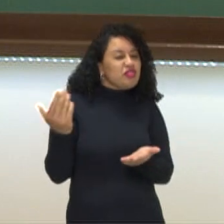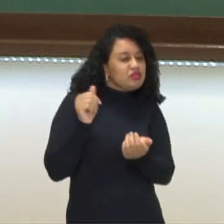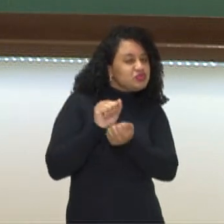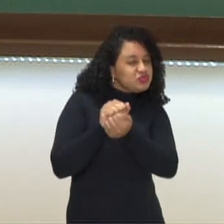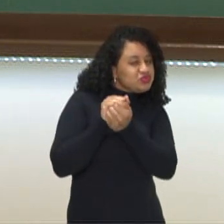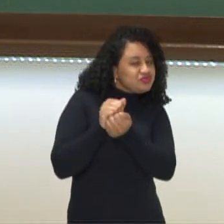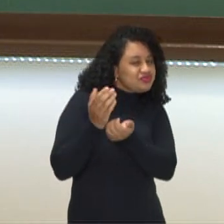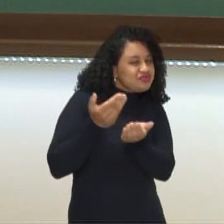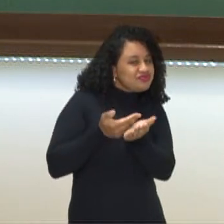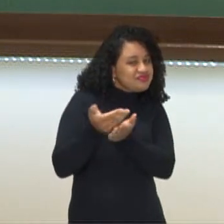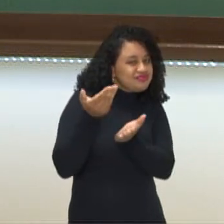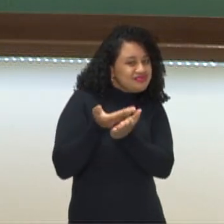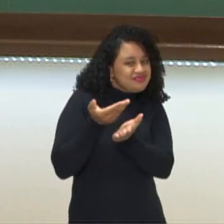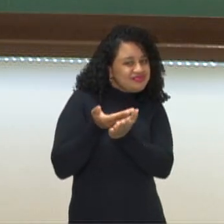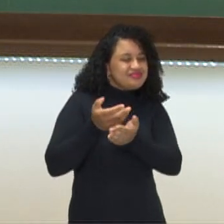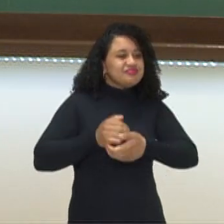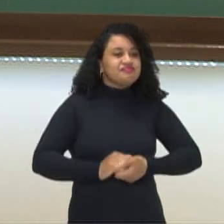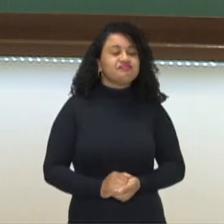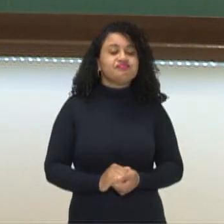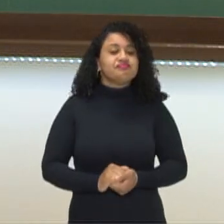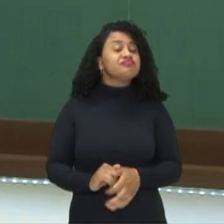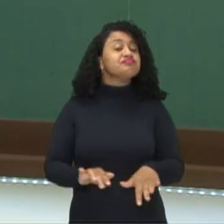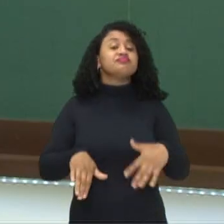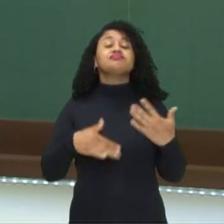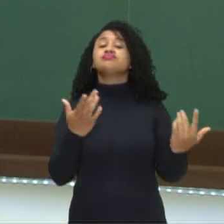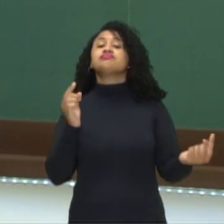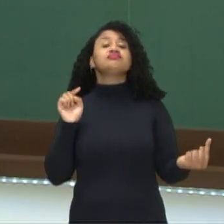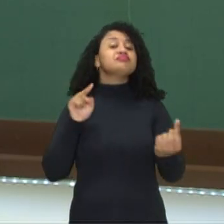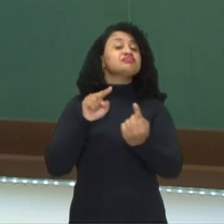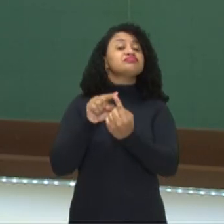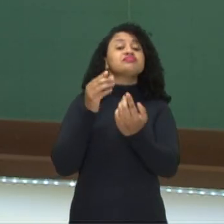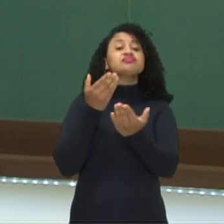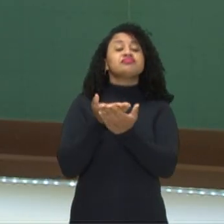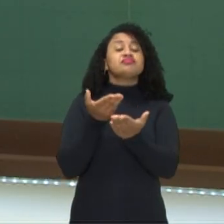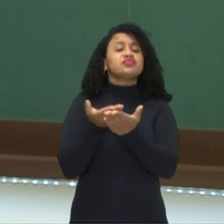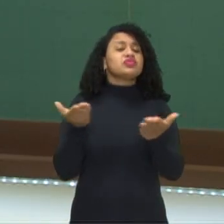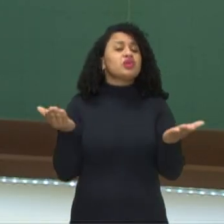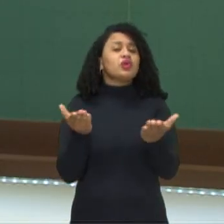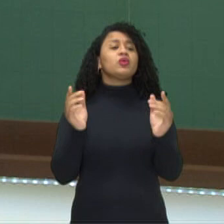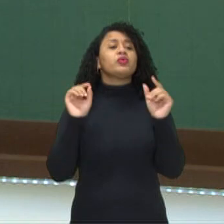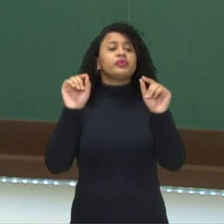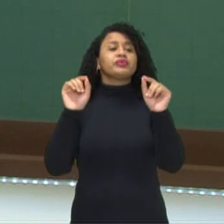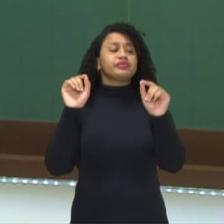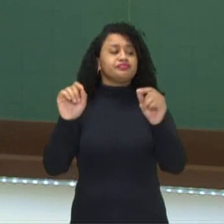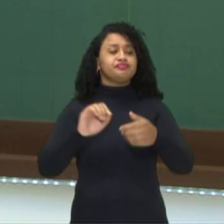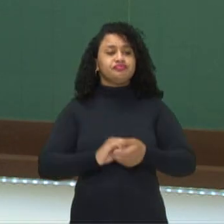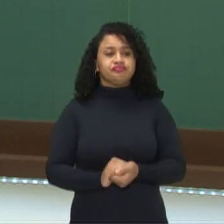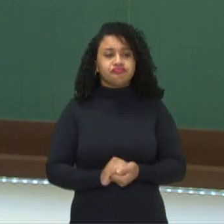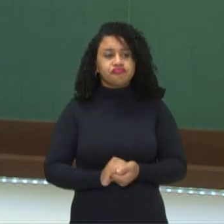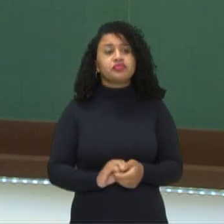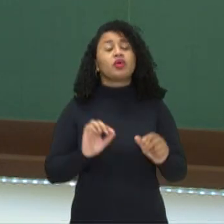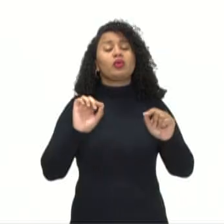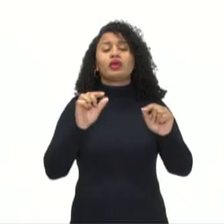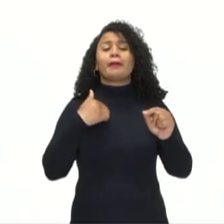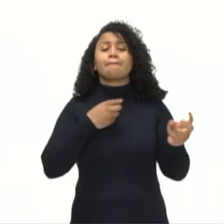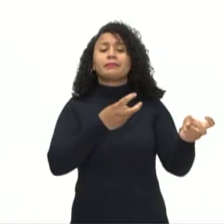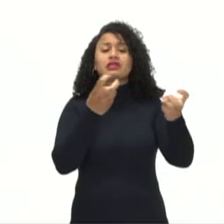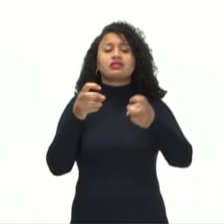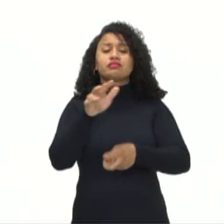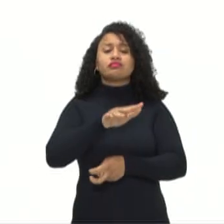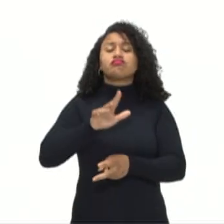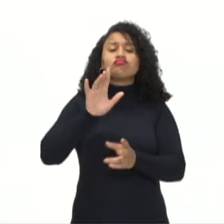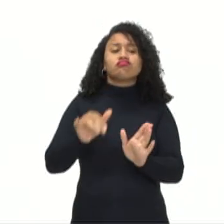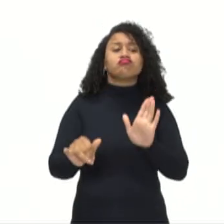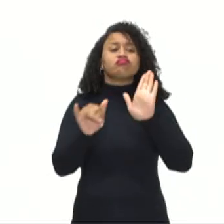juntos? Então, os objetivos da nossa aula hoje. Trazer questões da identidade